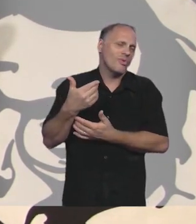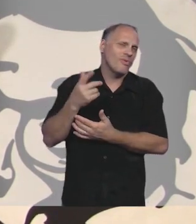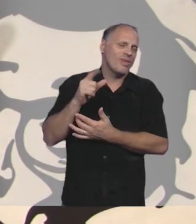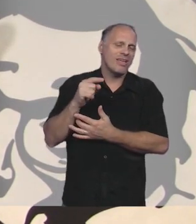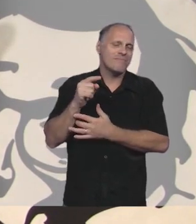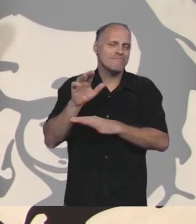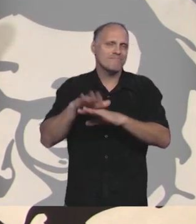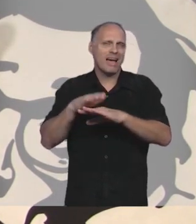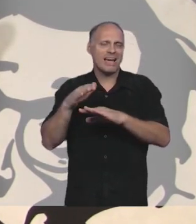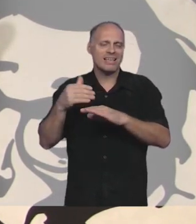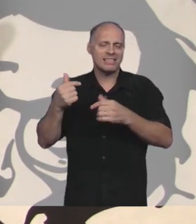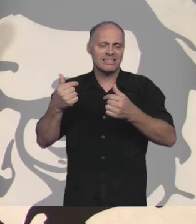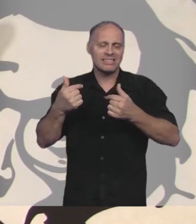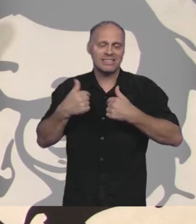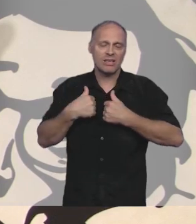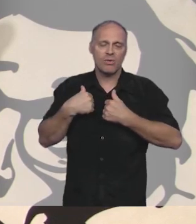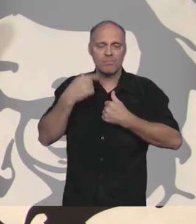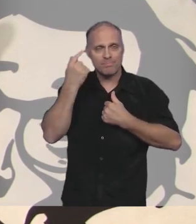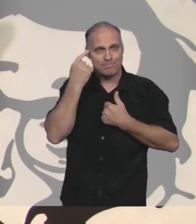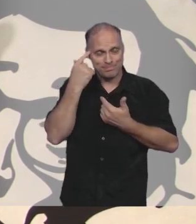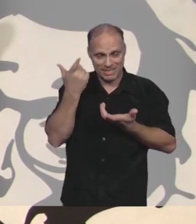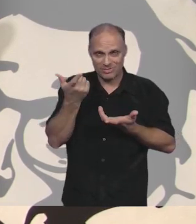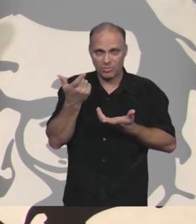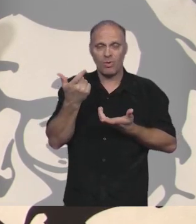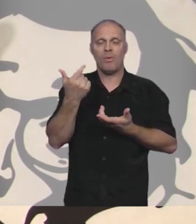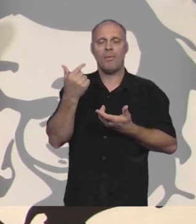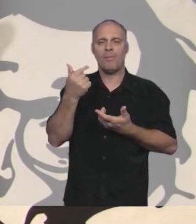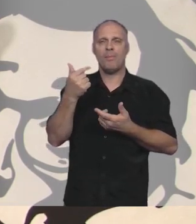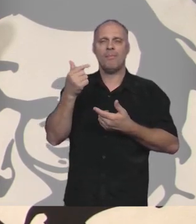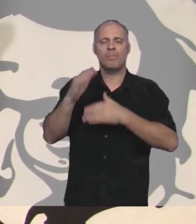livre, tá?